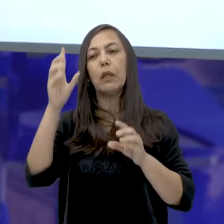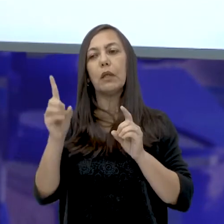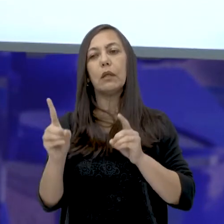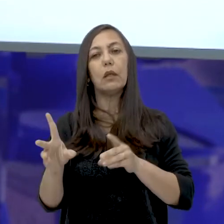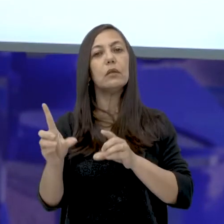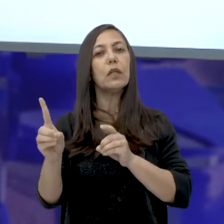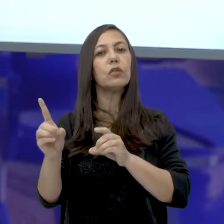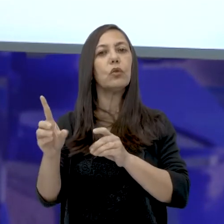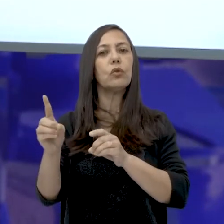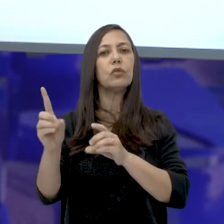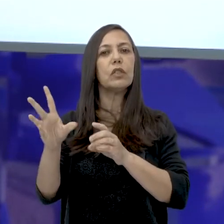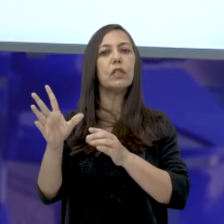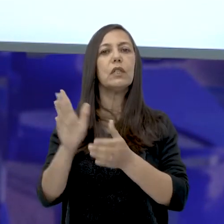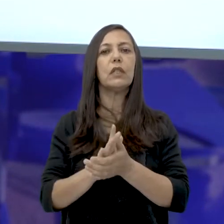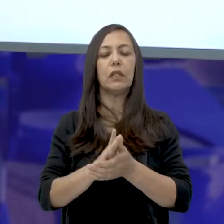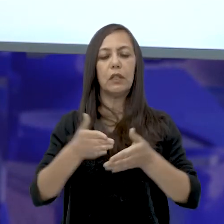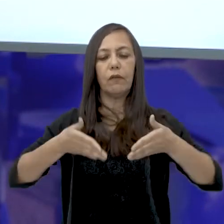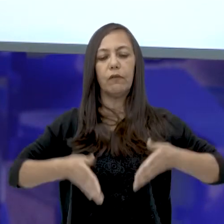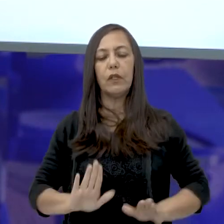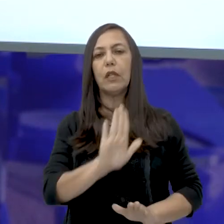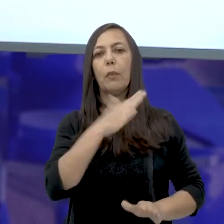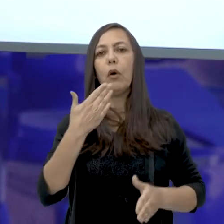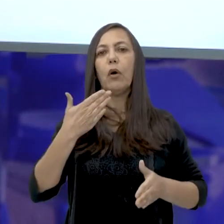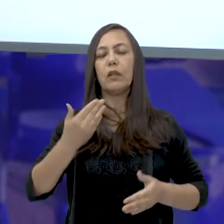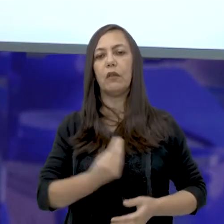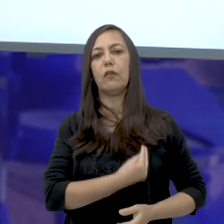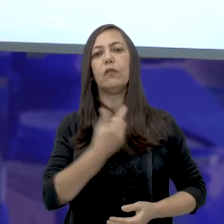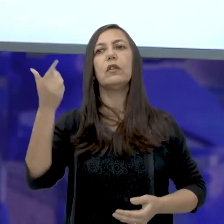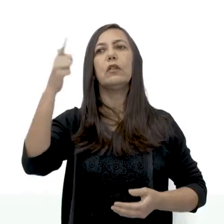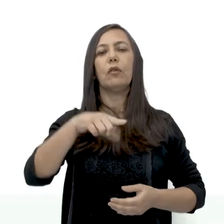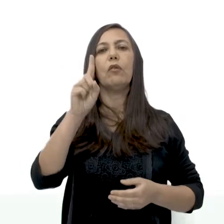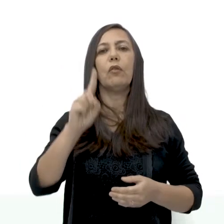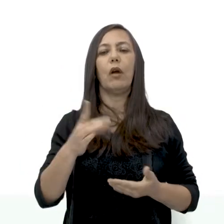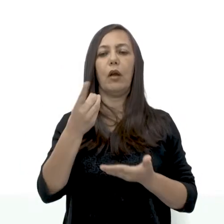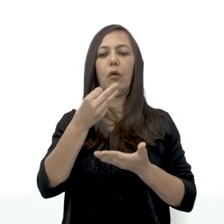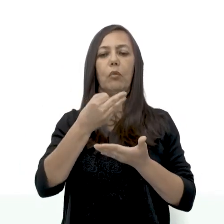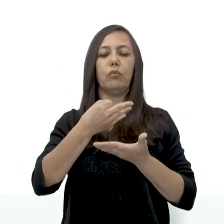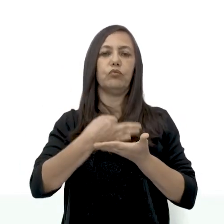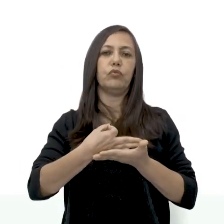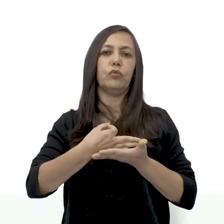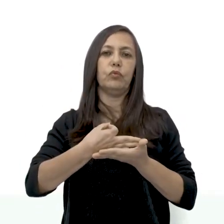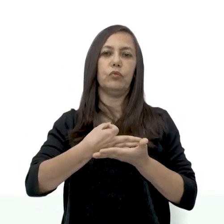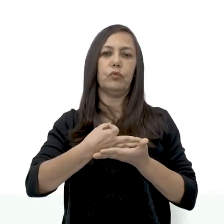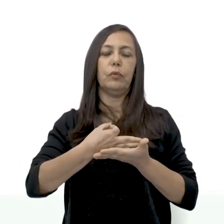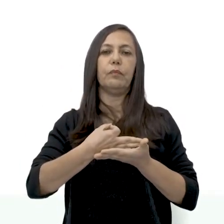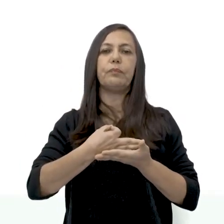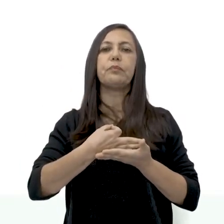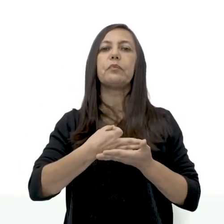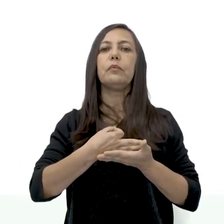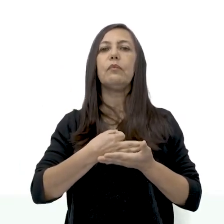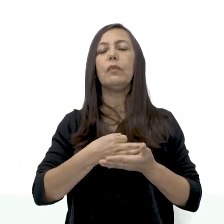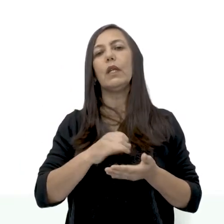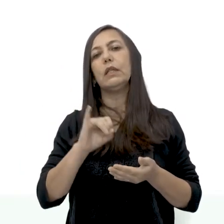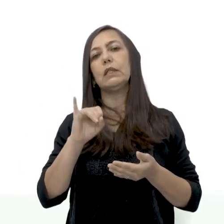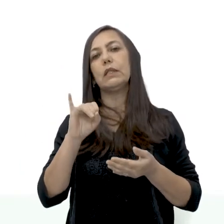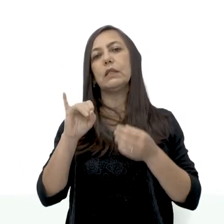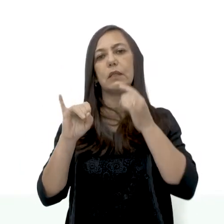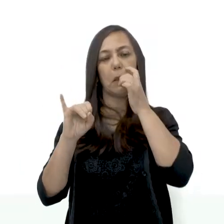Então veja a palavra-chave. Libertação de tudo aquilo que causa sofrimento, tudo que é